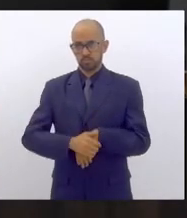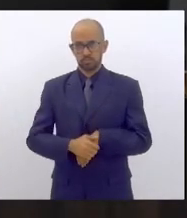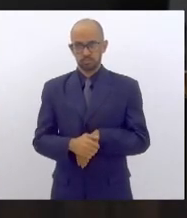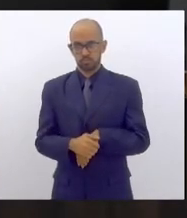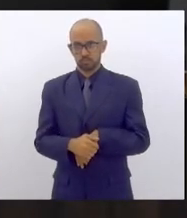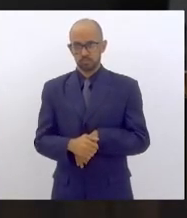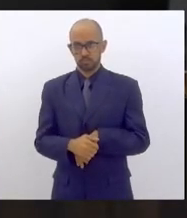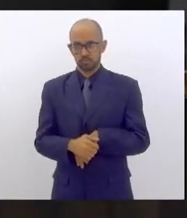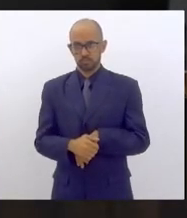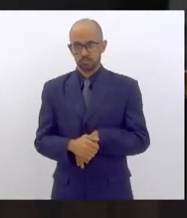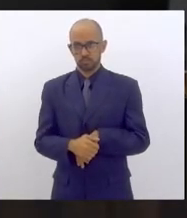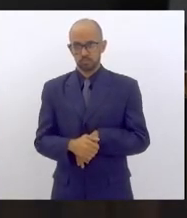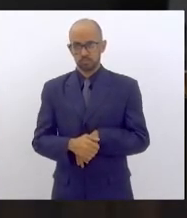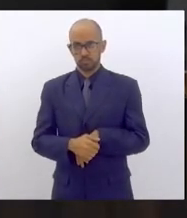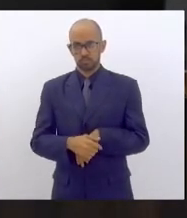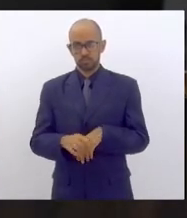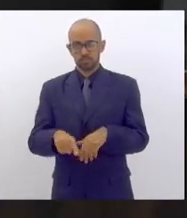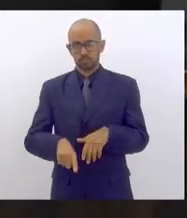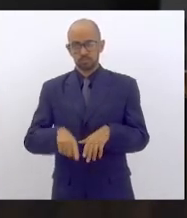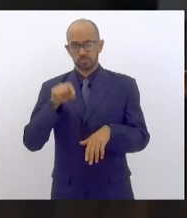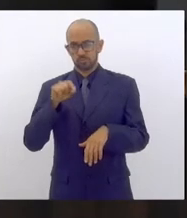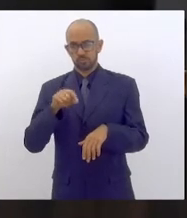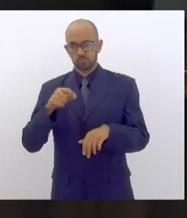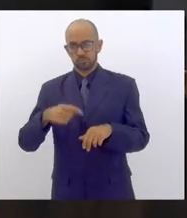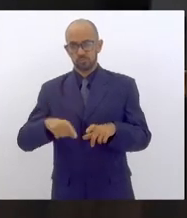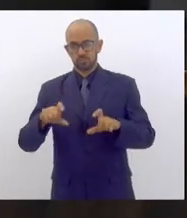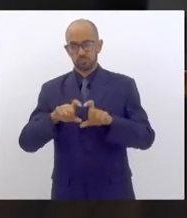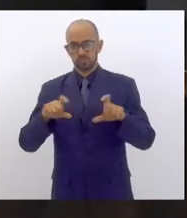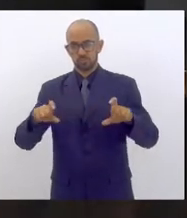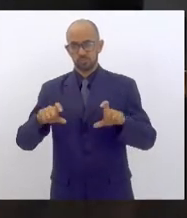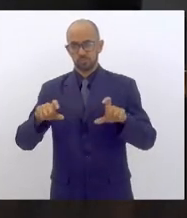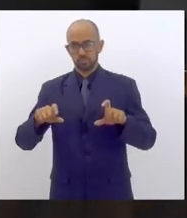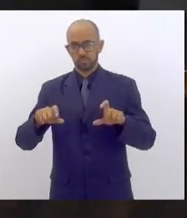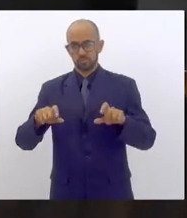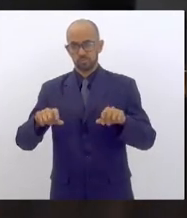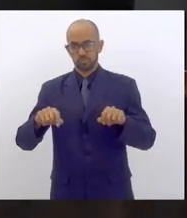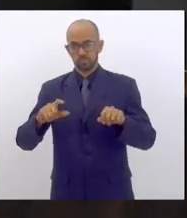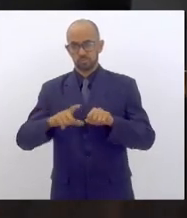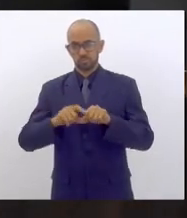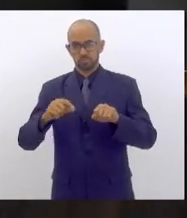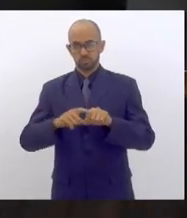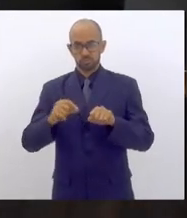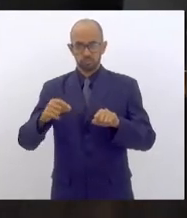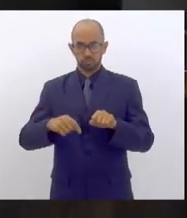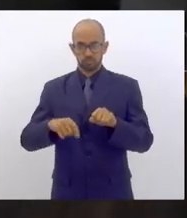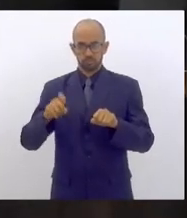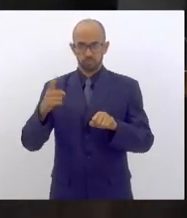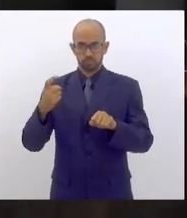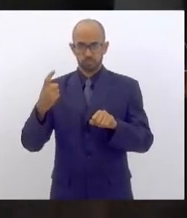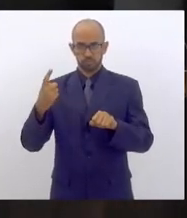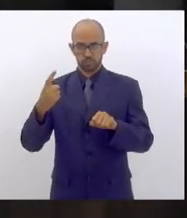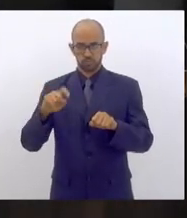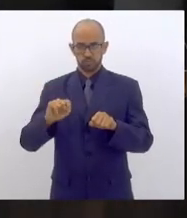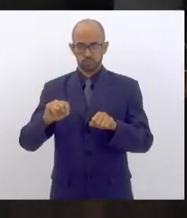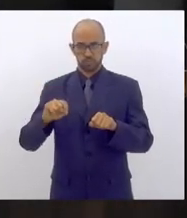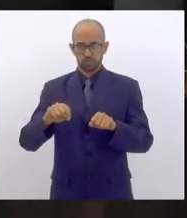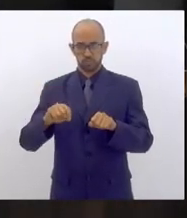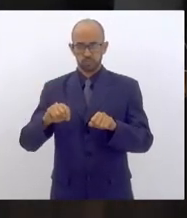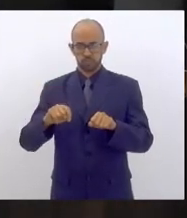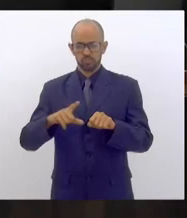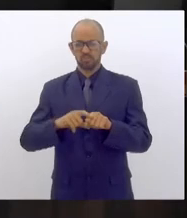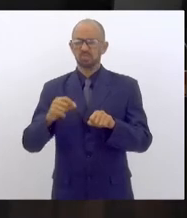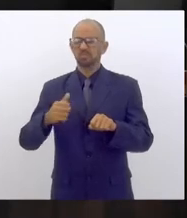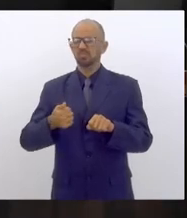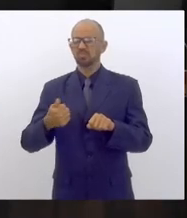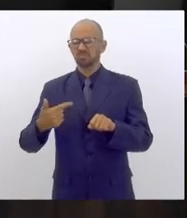Destaque ao veto aposto ao parágrafo 3º do artigo 10º, parágrafo do artigo único do artigo 12º,